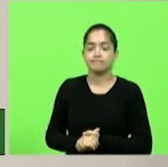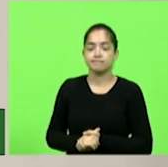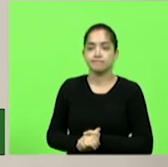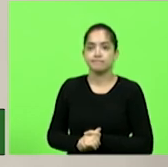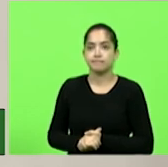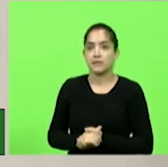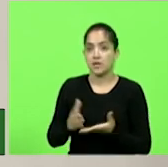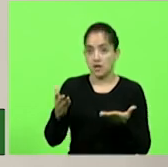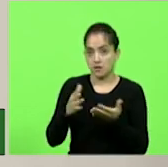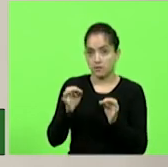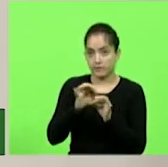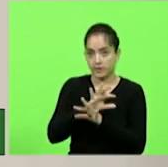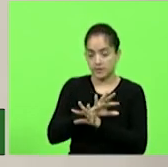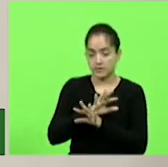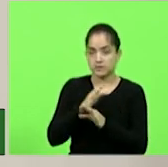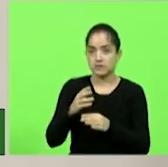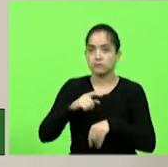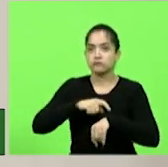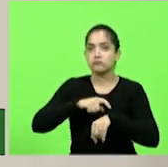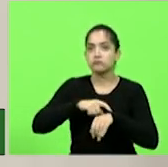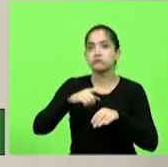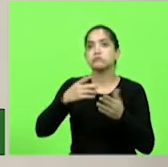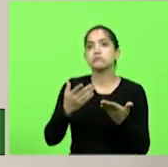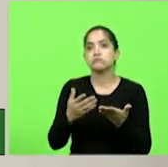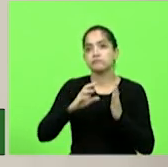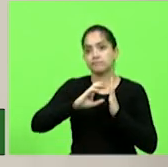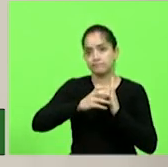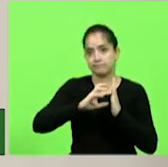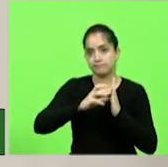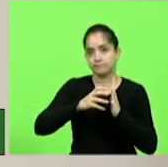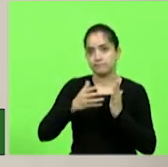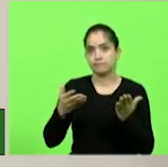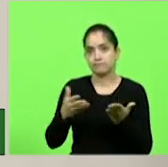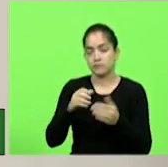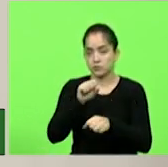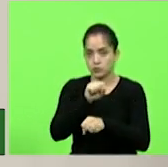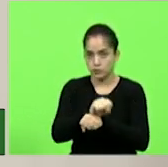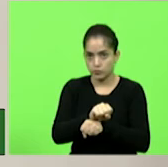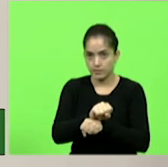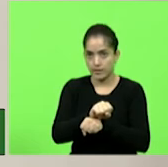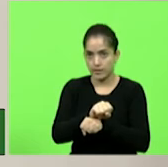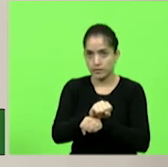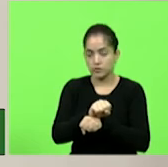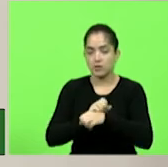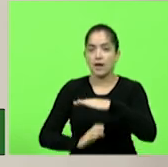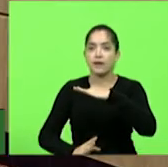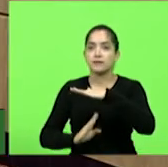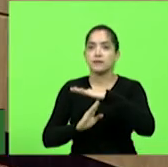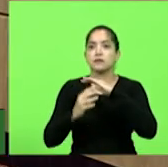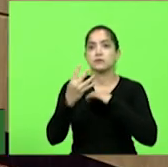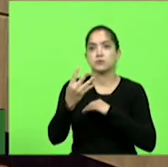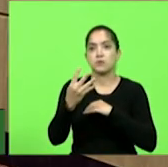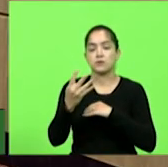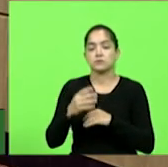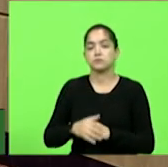Mas, finalizando o horário destinado aos partidos políticos, essa presidência suspende a sessão até às 16 horas.